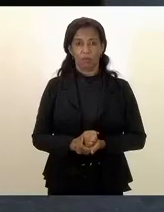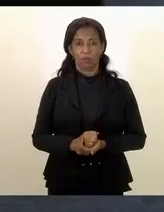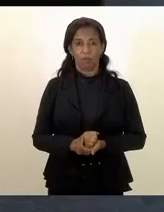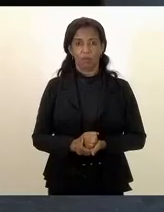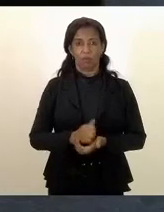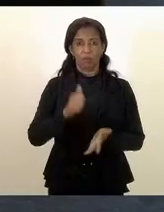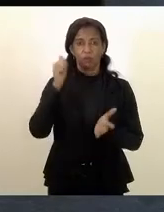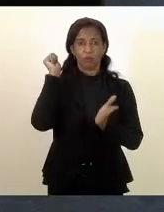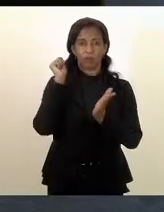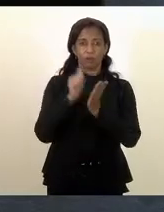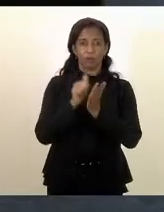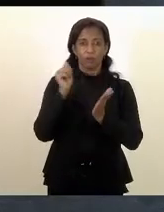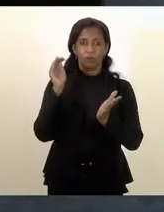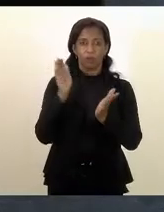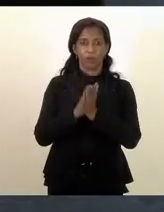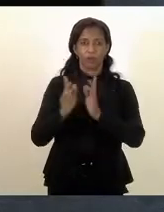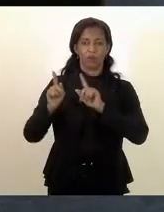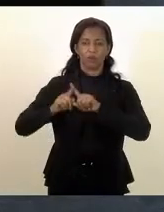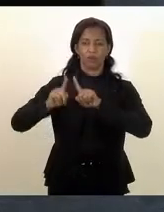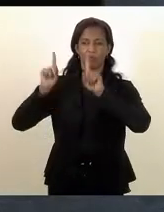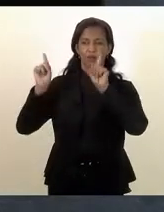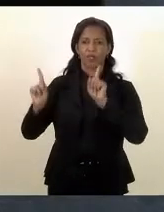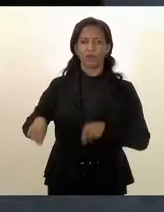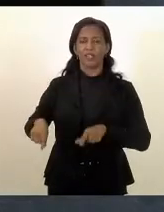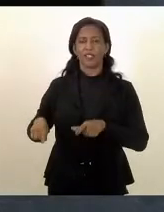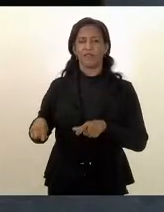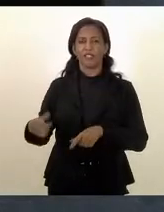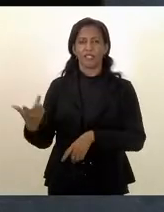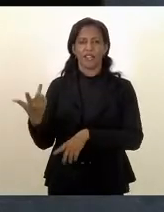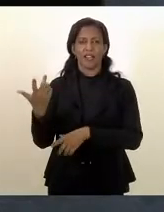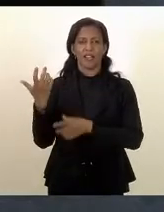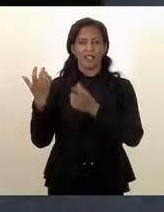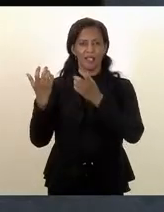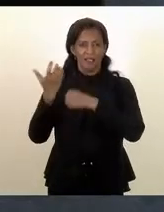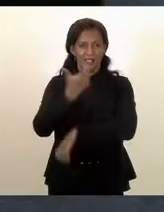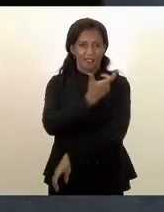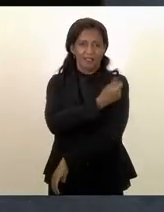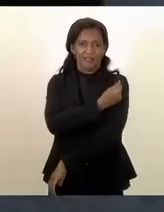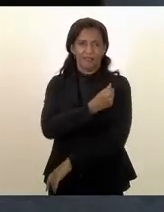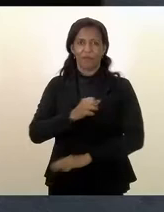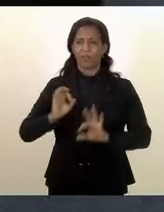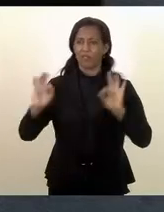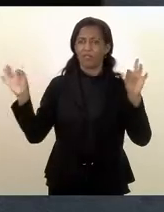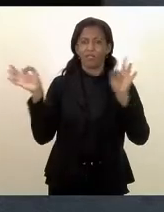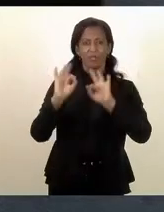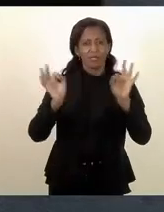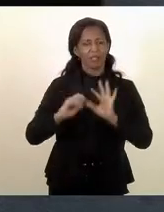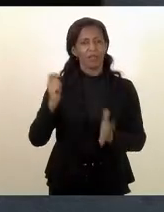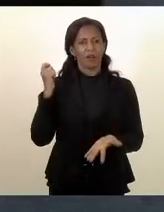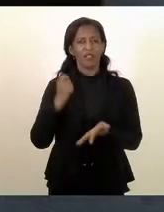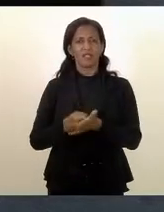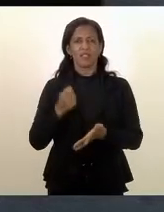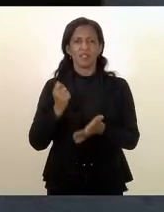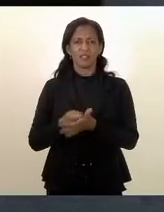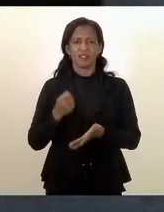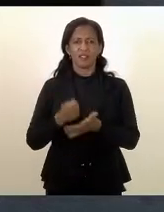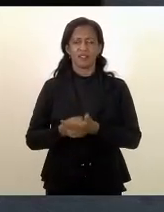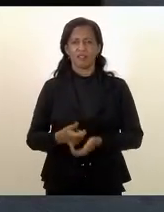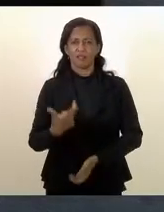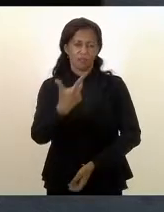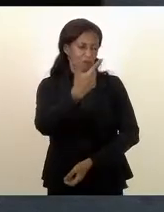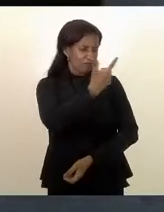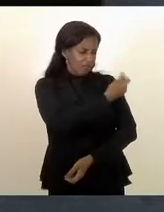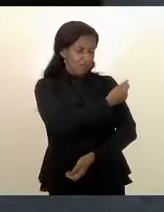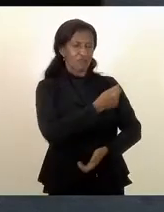os funcionários públicos que porventura não queiram tomar a vacina ninguém é obrigado a tomar